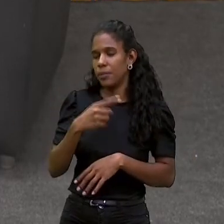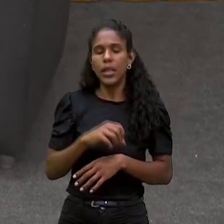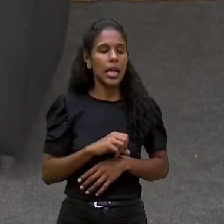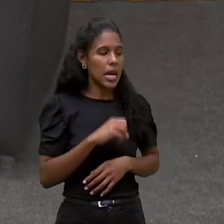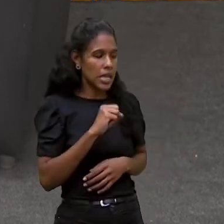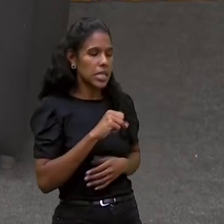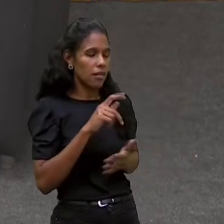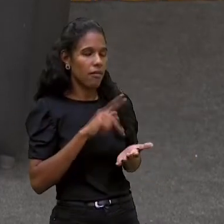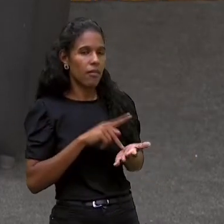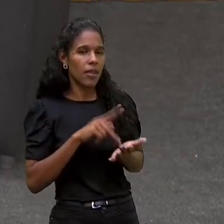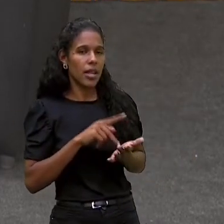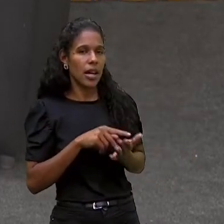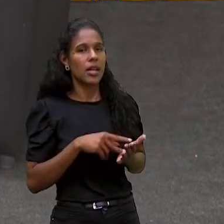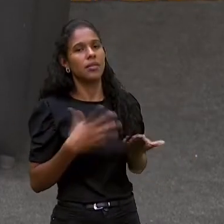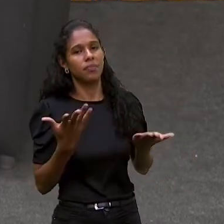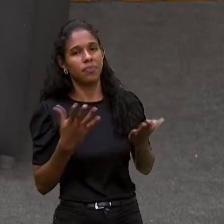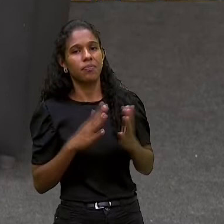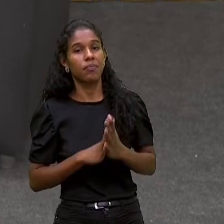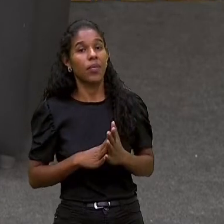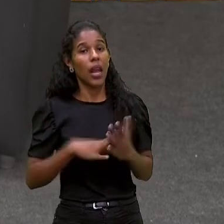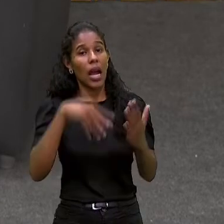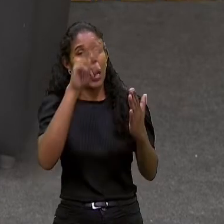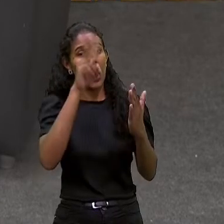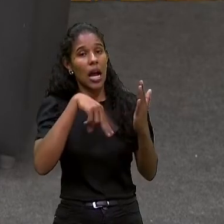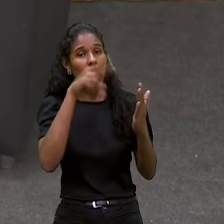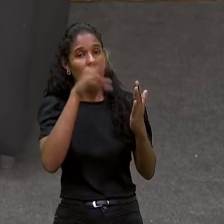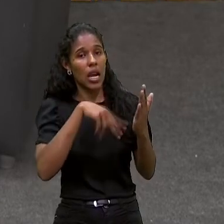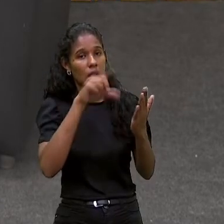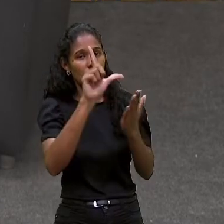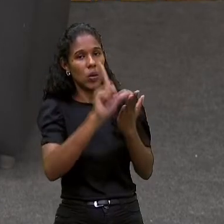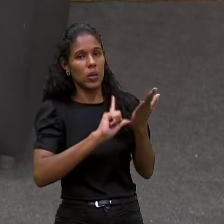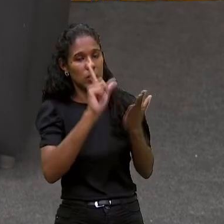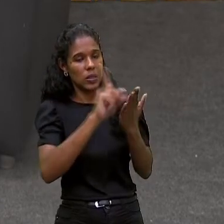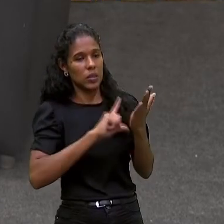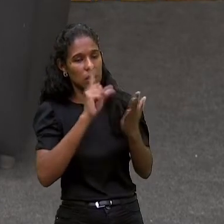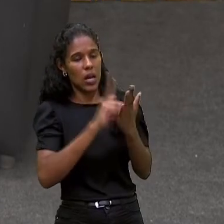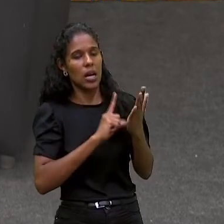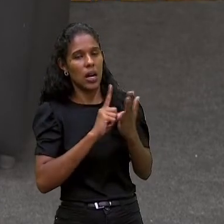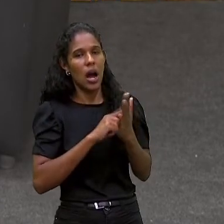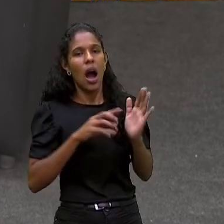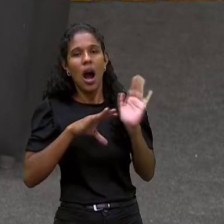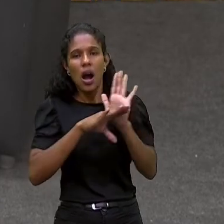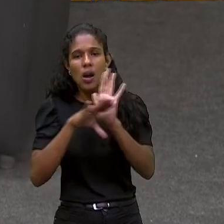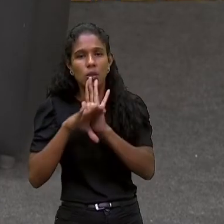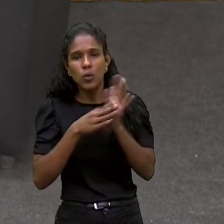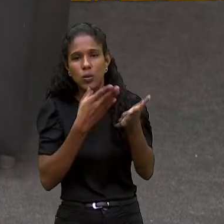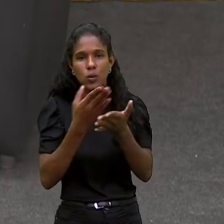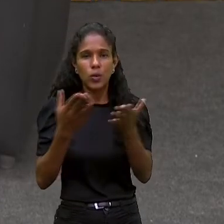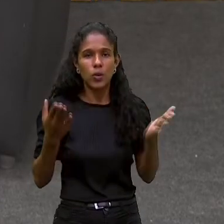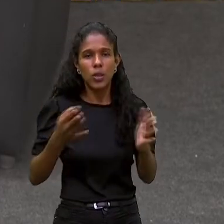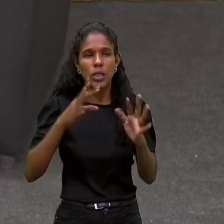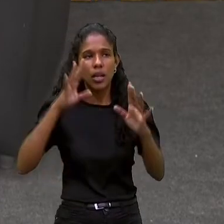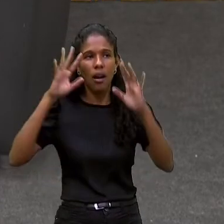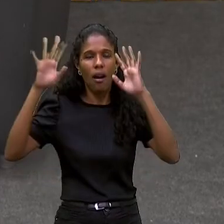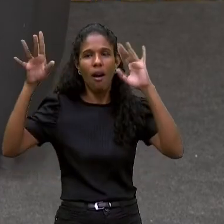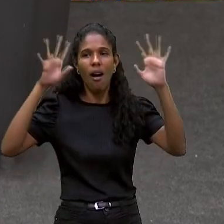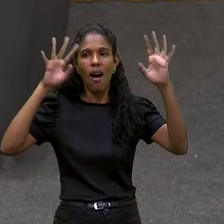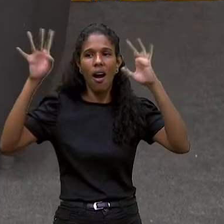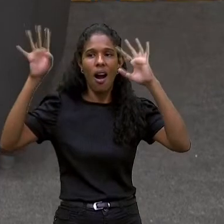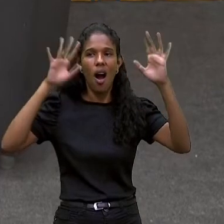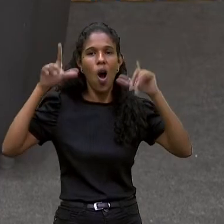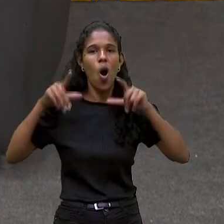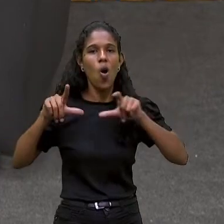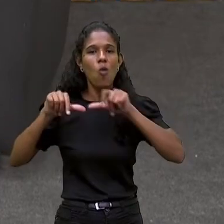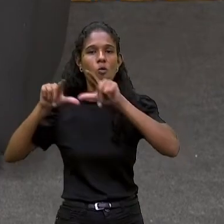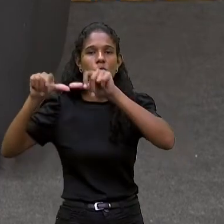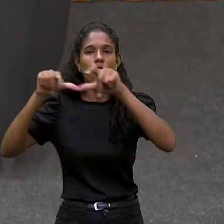literária faz você viajar, essa frase é realmente interessante. A leitura é o principal papel da leitura, te tirar